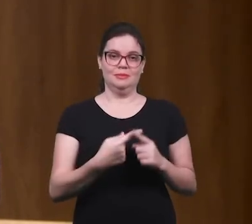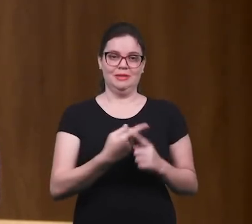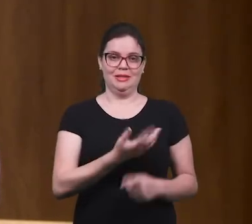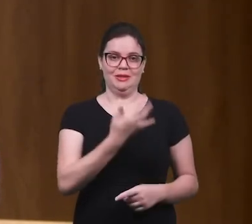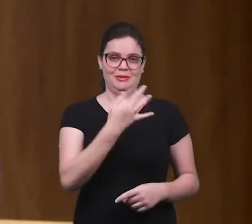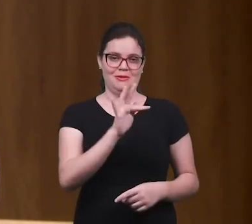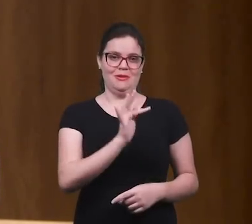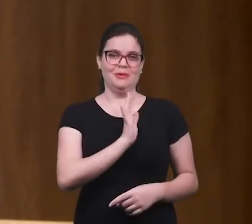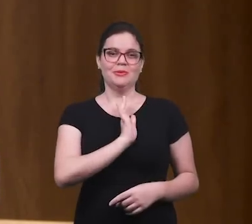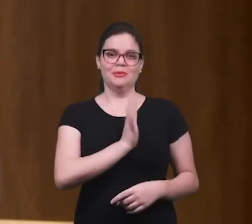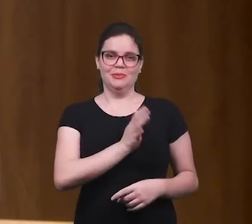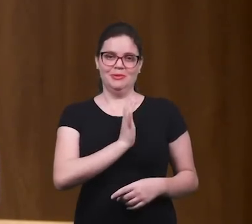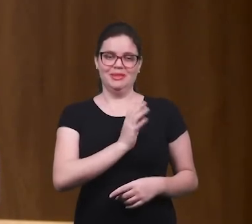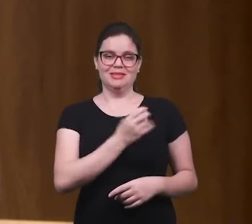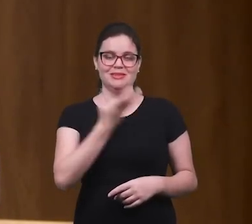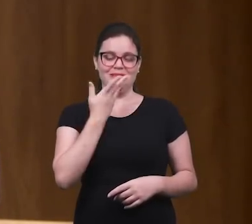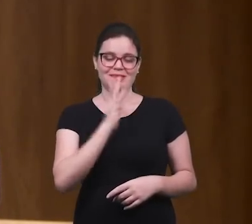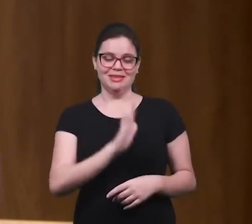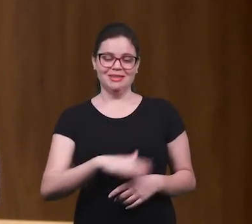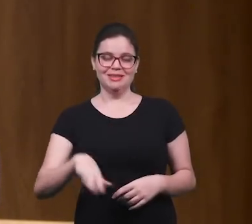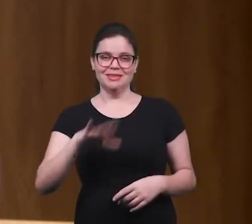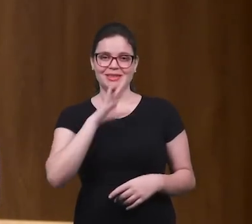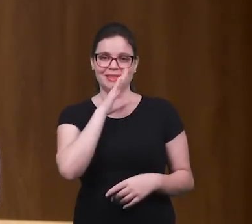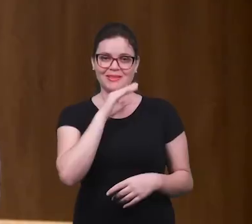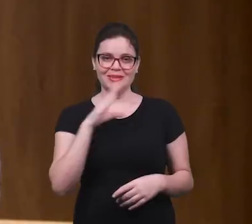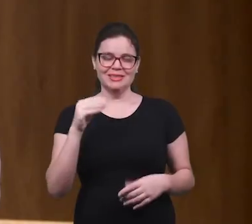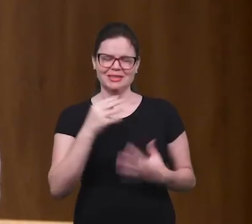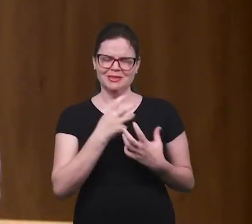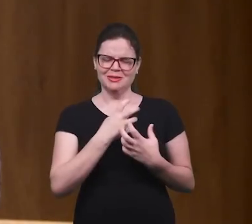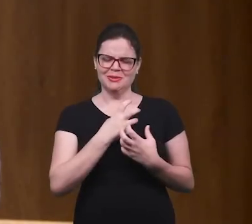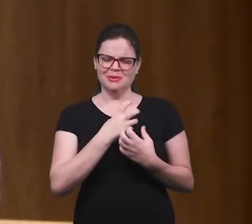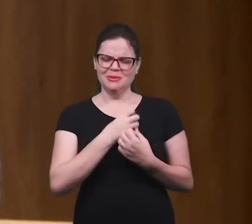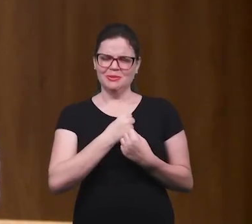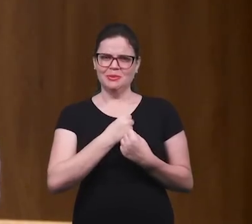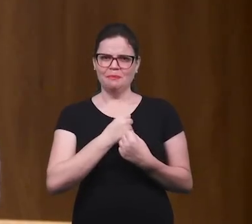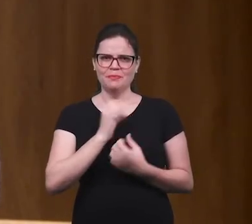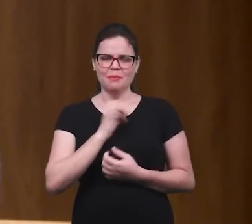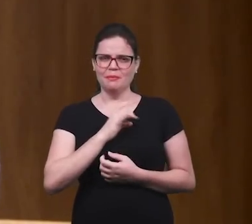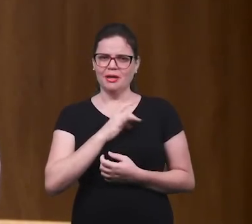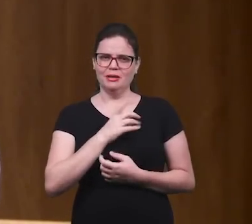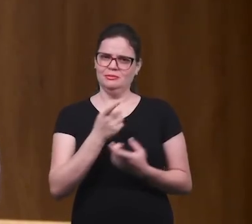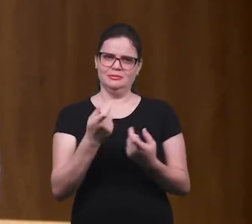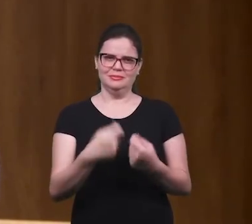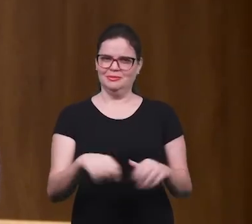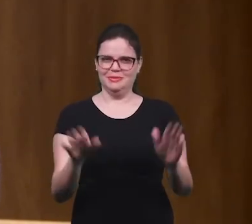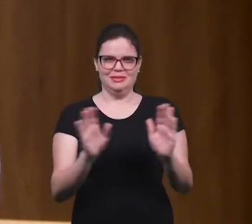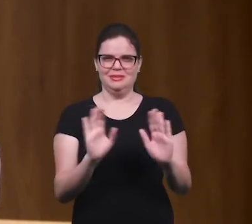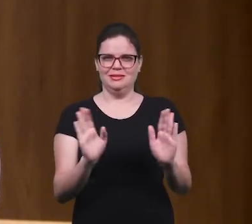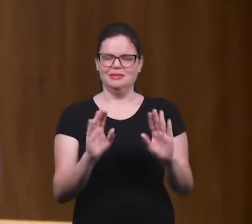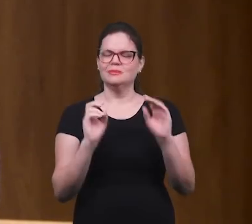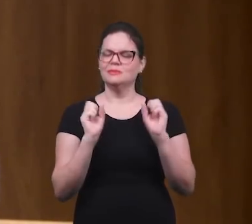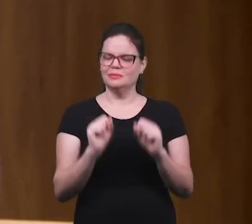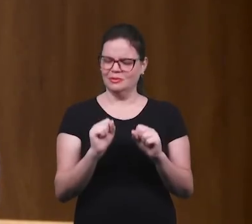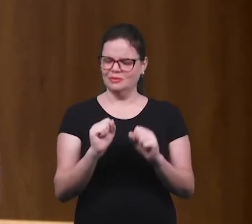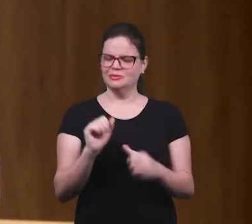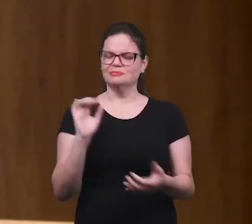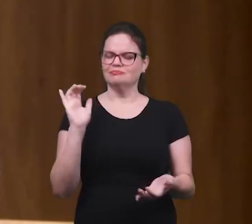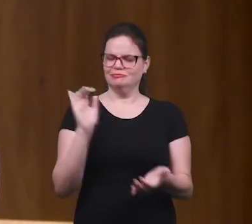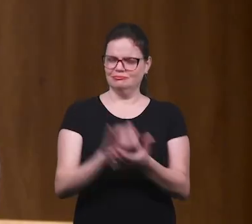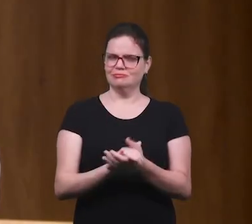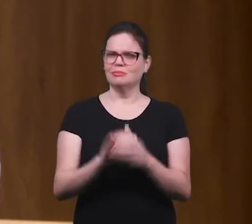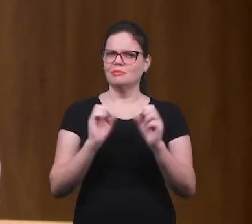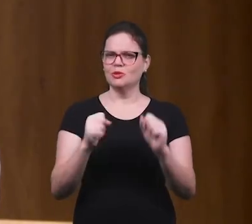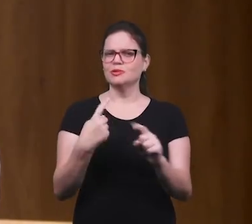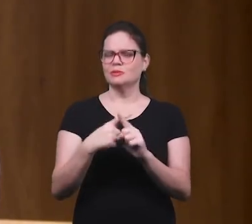feridas abertas na infância, na adolescência. Não tenha medo de se casar no Senhor, porque